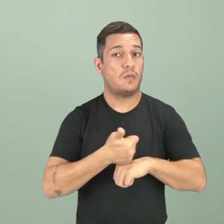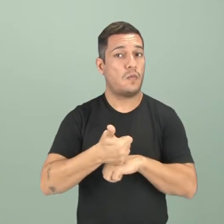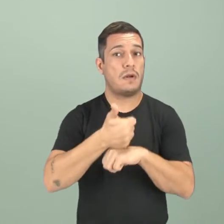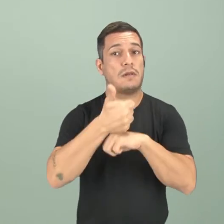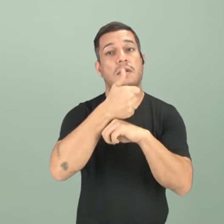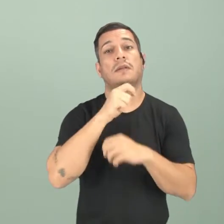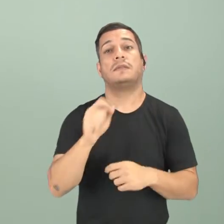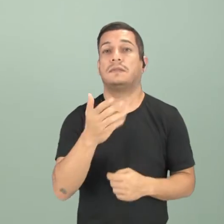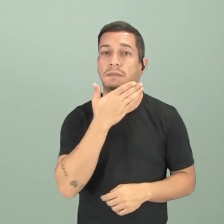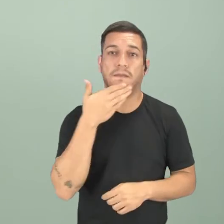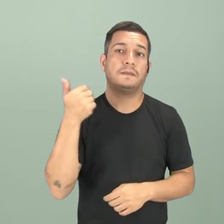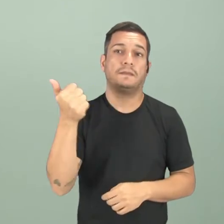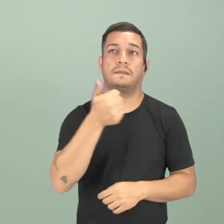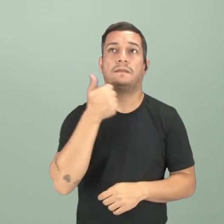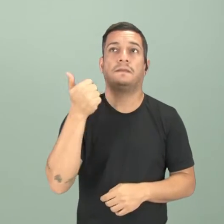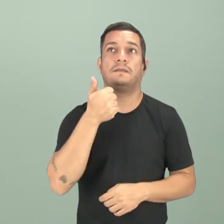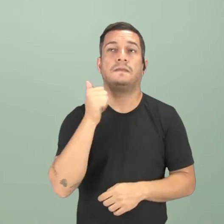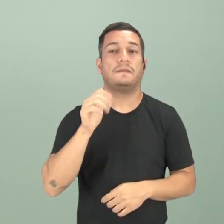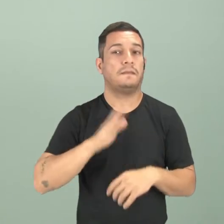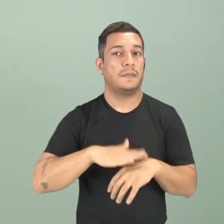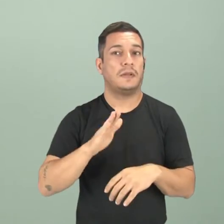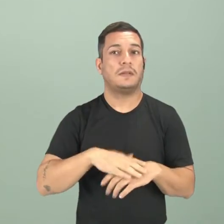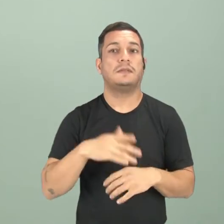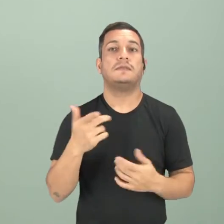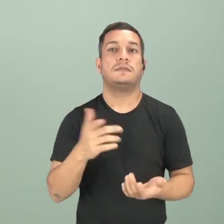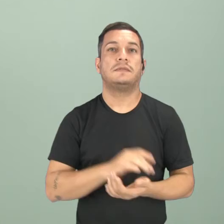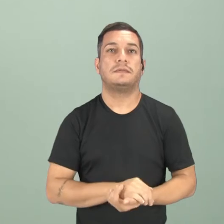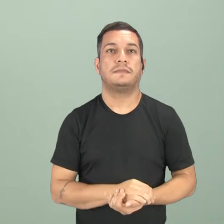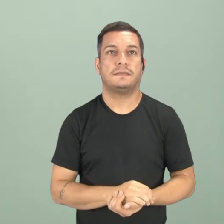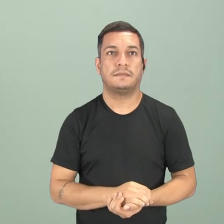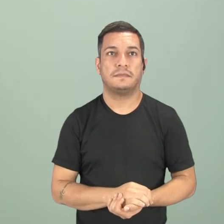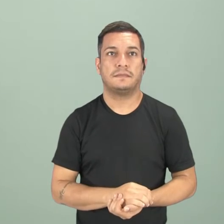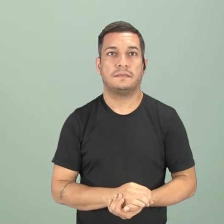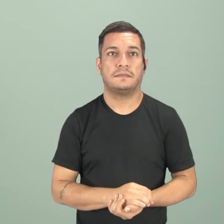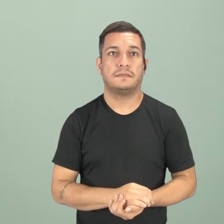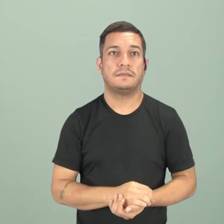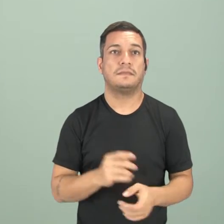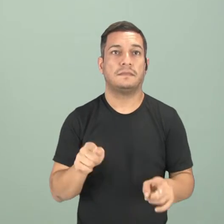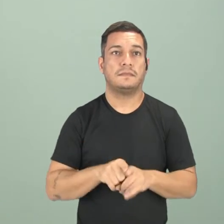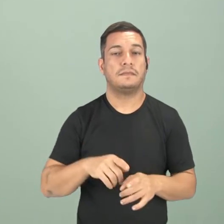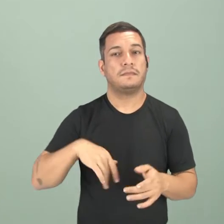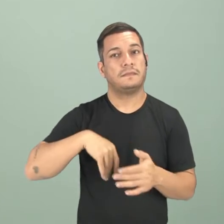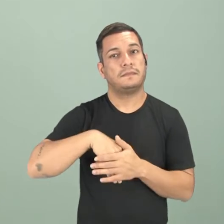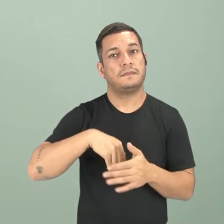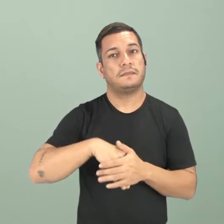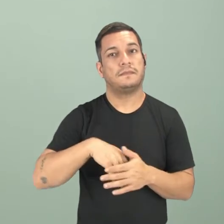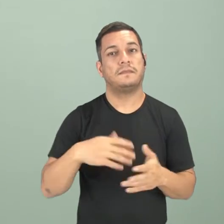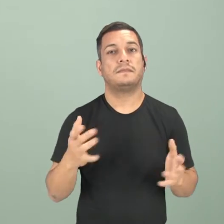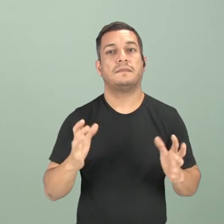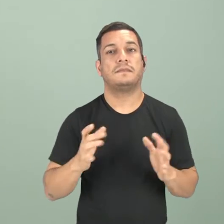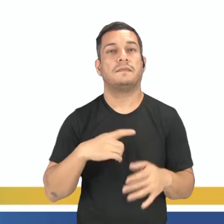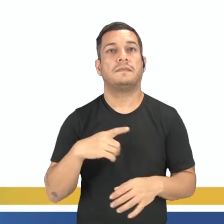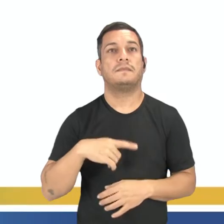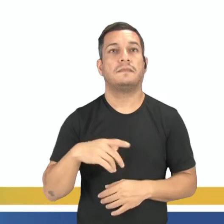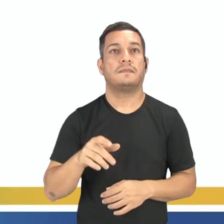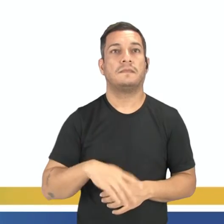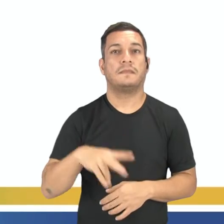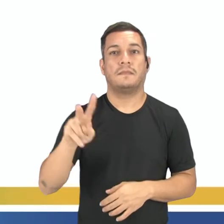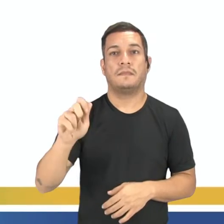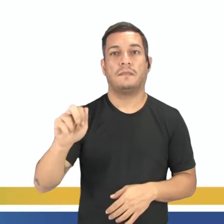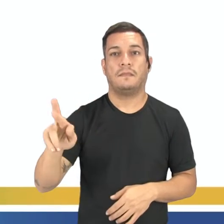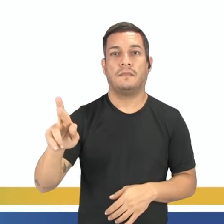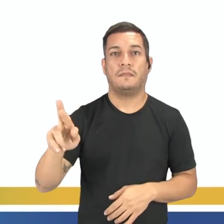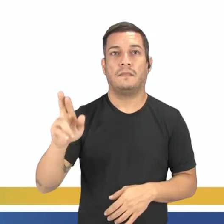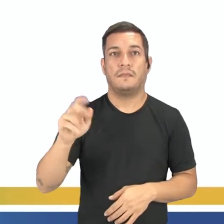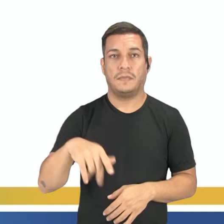no sentido de melhorar ainda mais o que já era bom. Bom, no futebol, como eu disse para vocês, o VAR, que é o